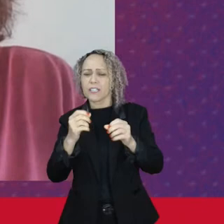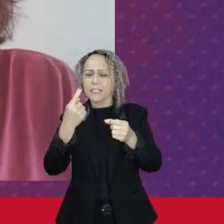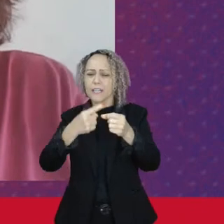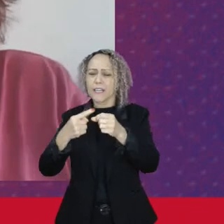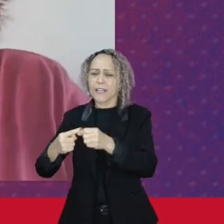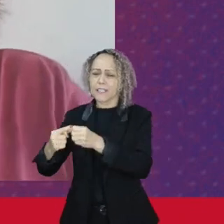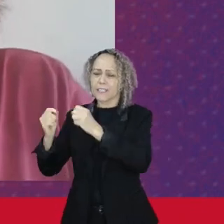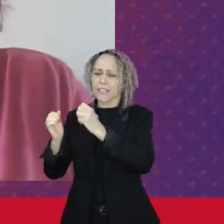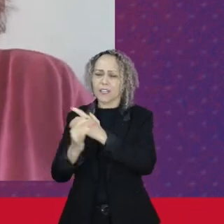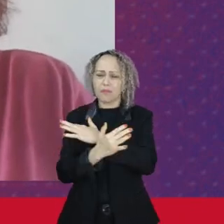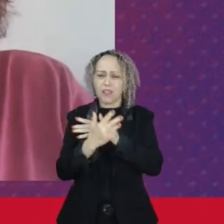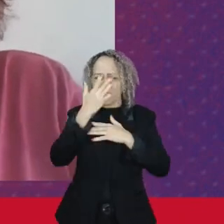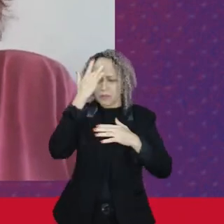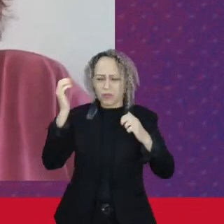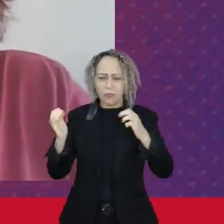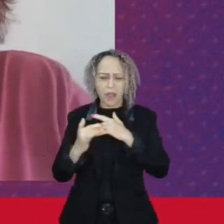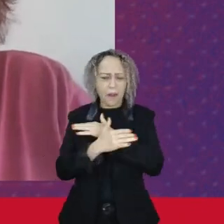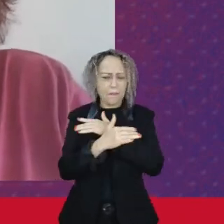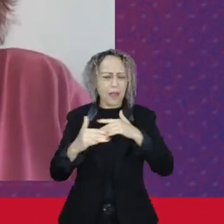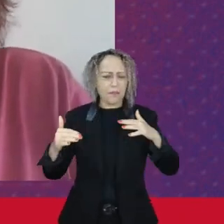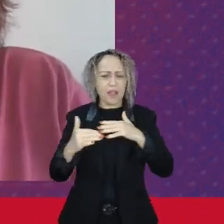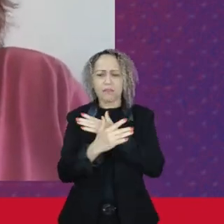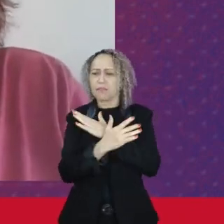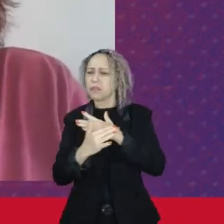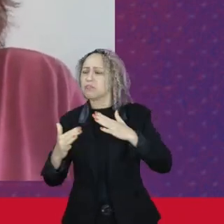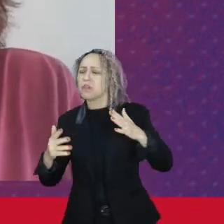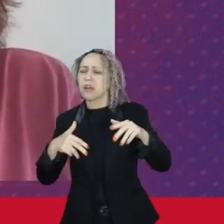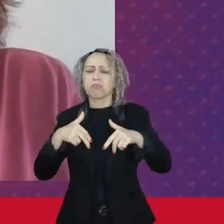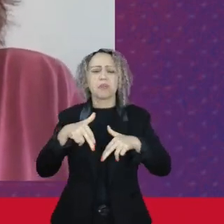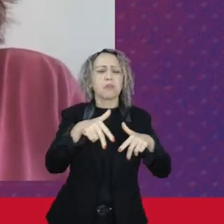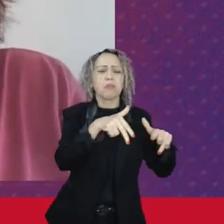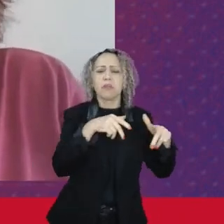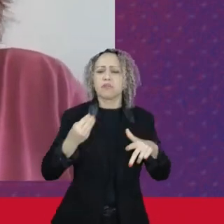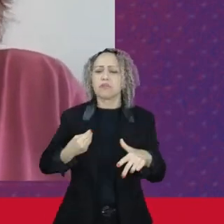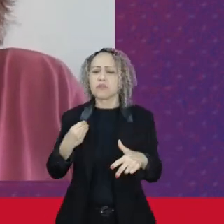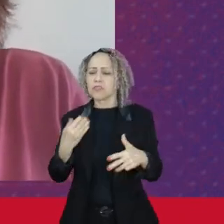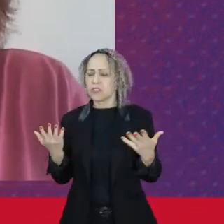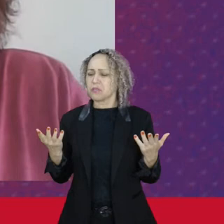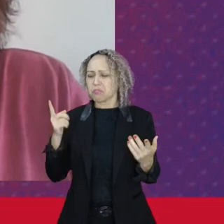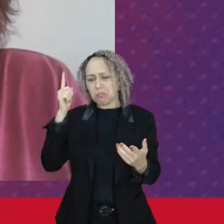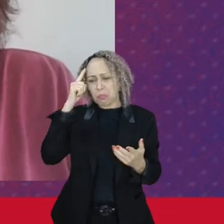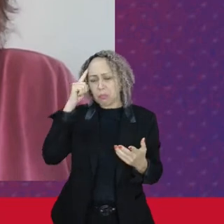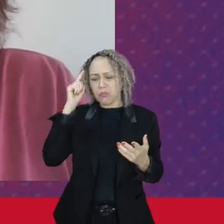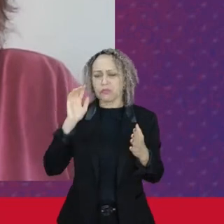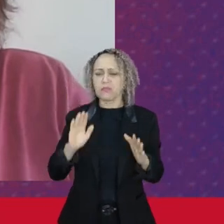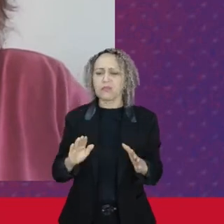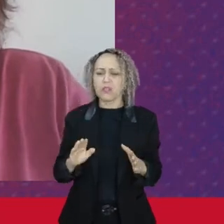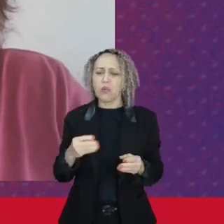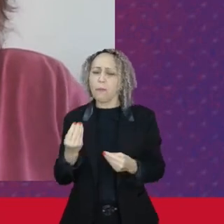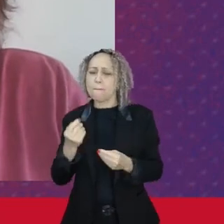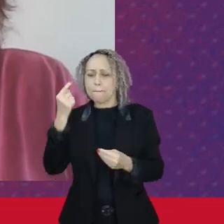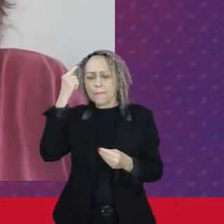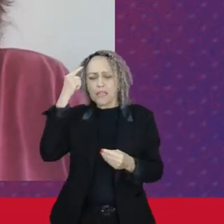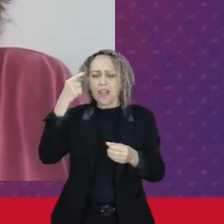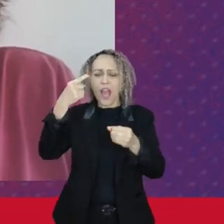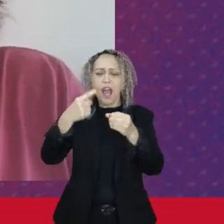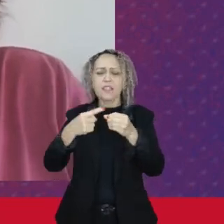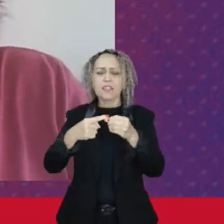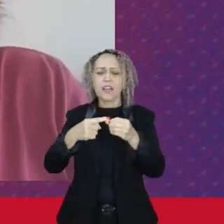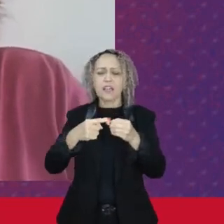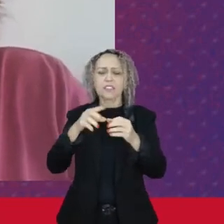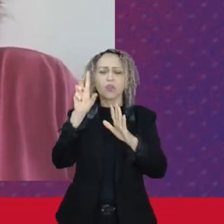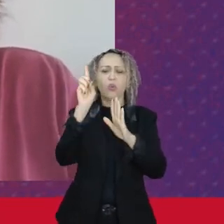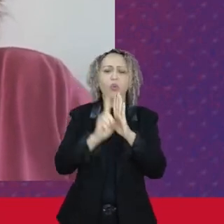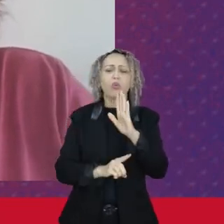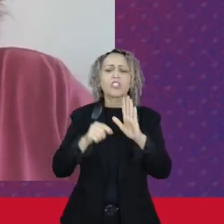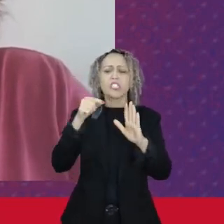categoria fundamental para pensar as cidades e para pensar o direito às cidades, né?